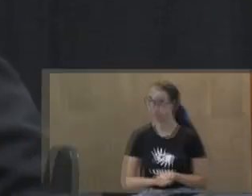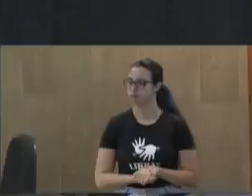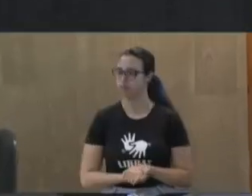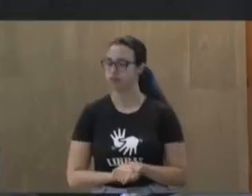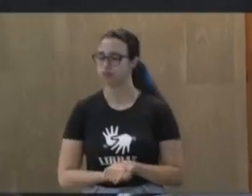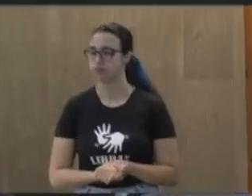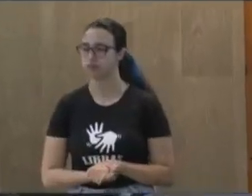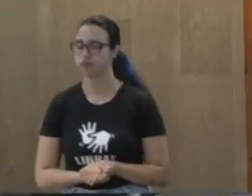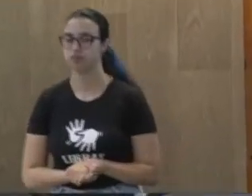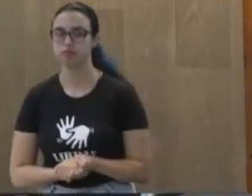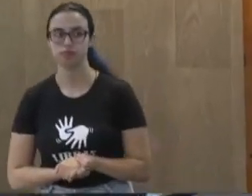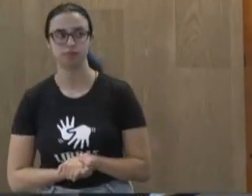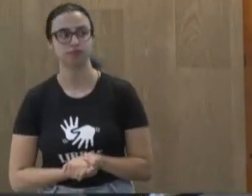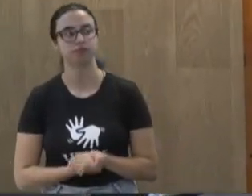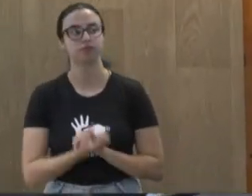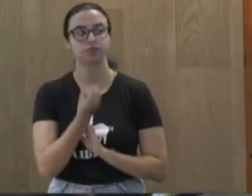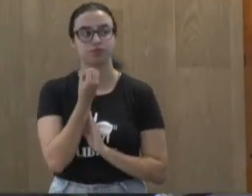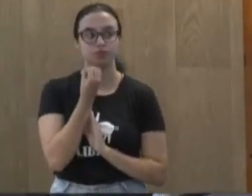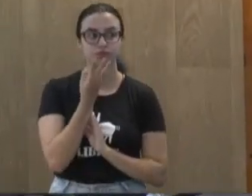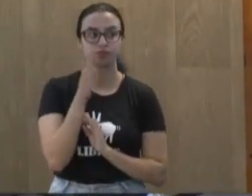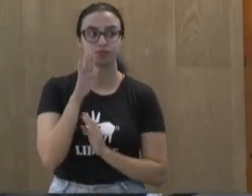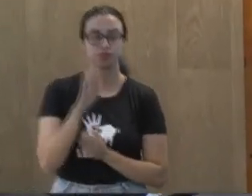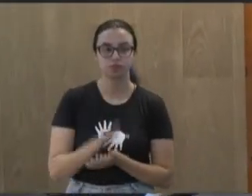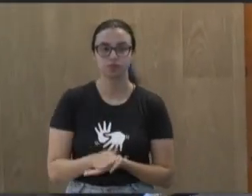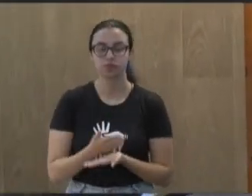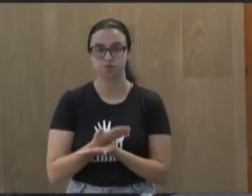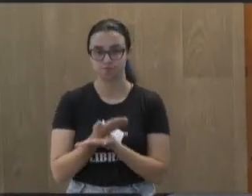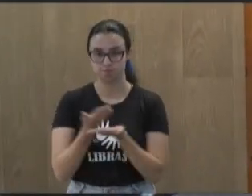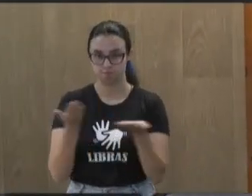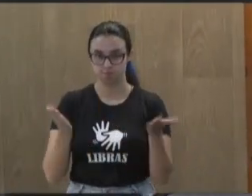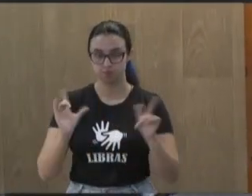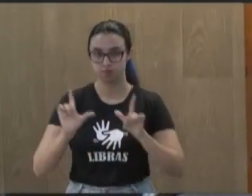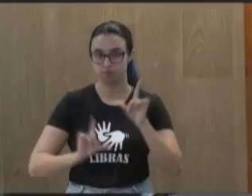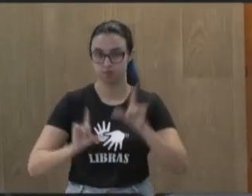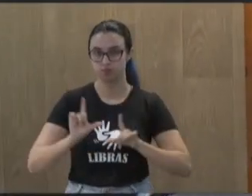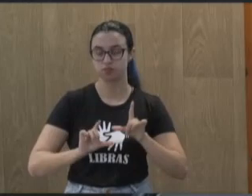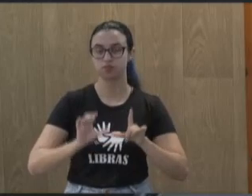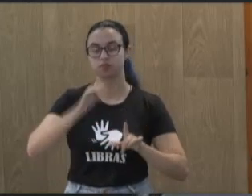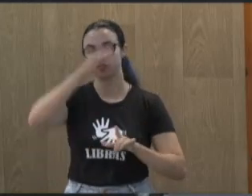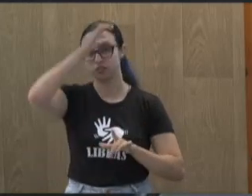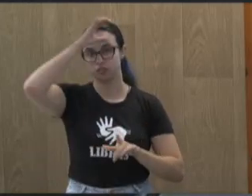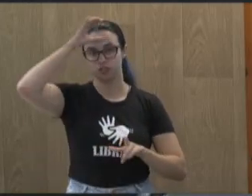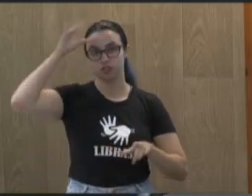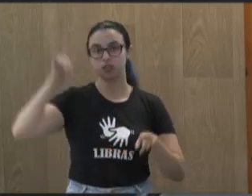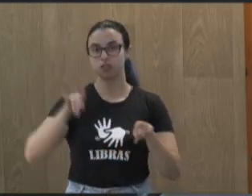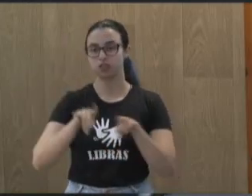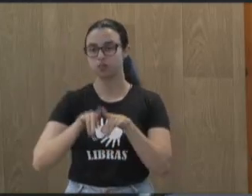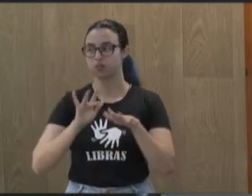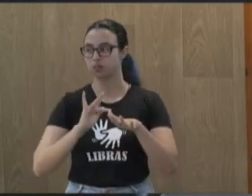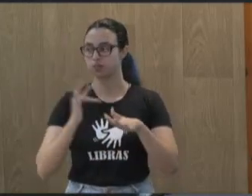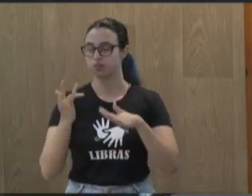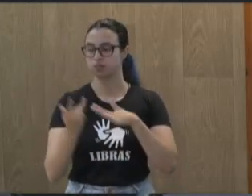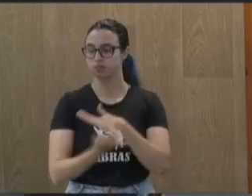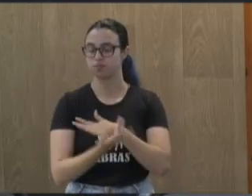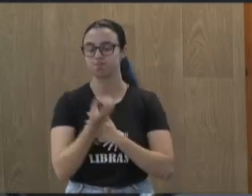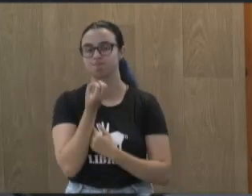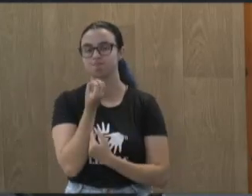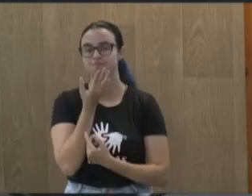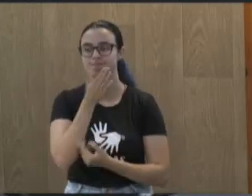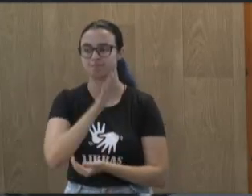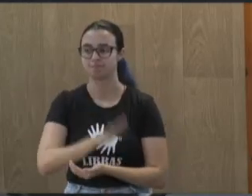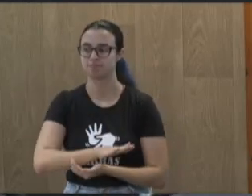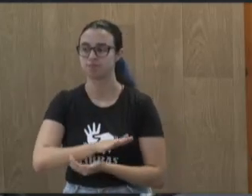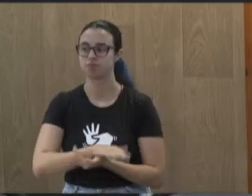Obrigado, senhor presidente. Boa tarde a vocês que nos assistem pela TV Câmara, pelas plataformas digitais. O nosso melhor boa tarde.